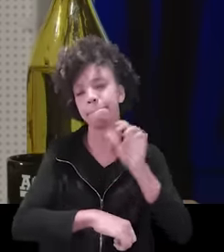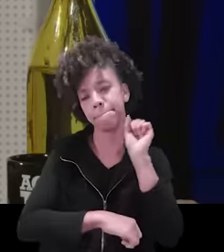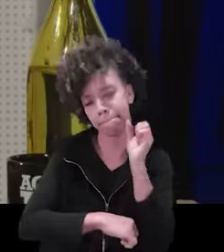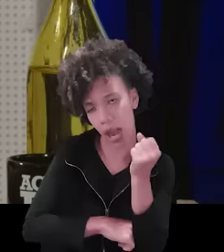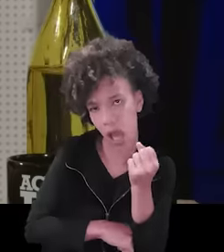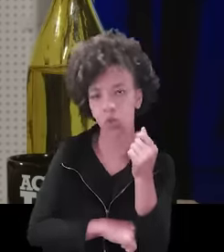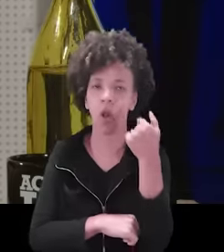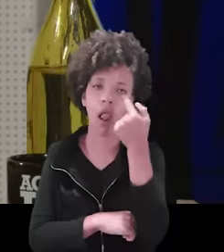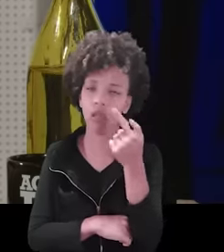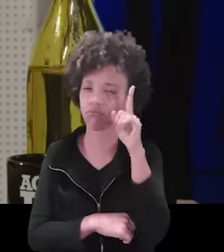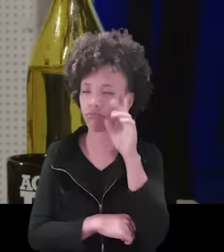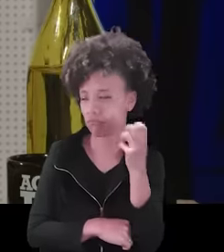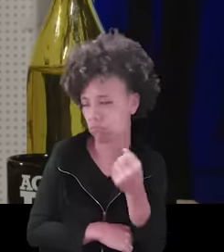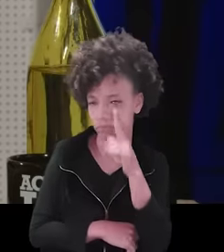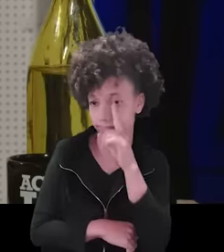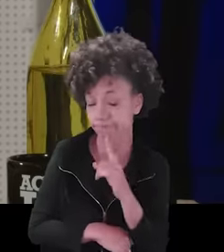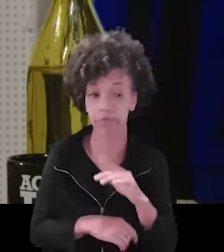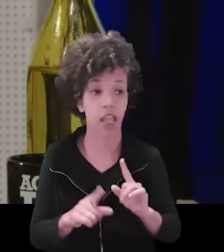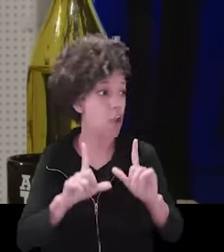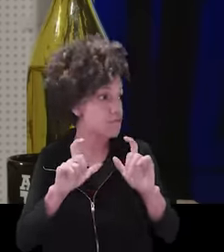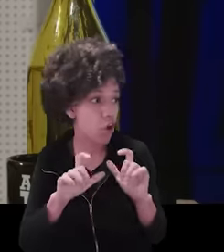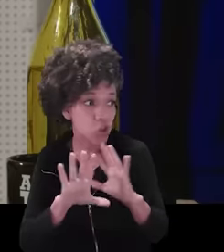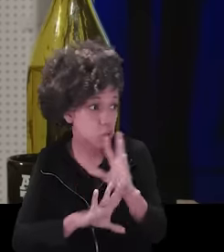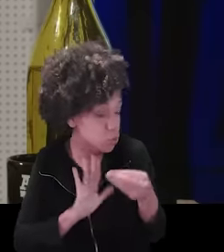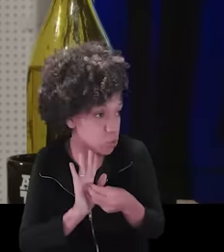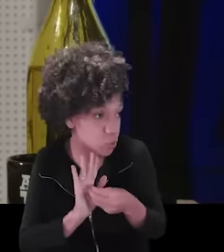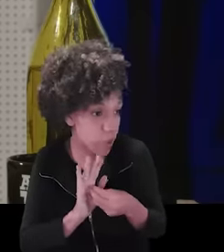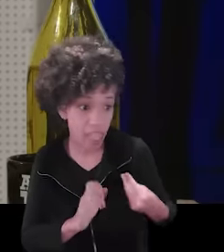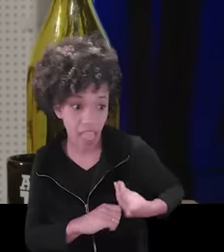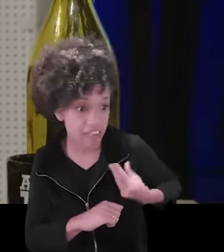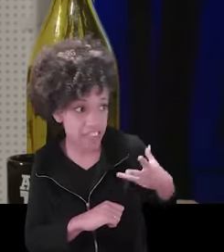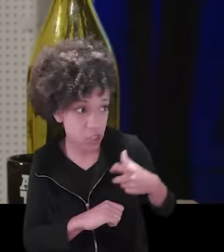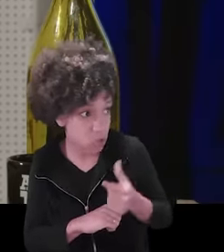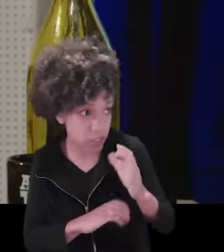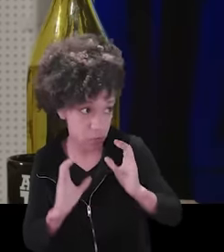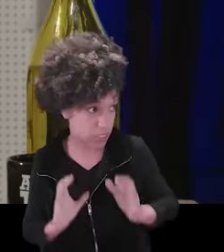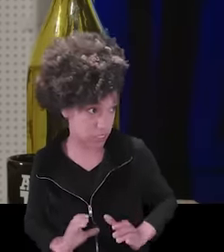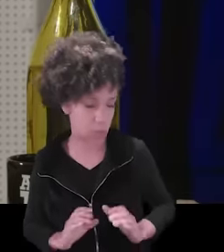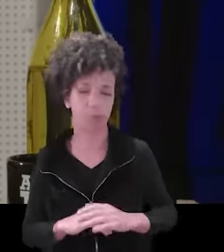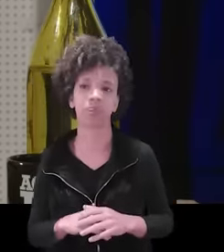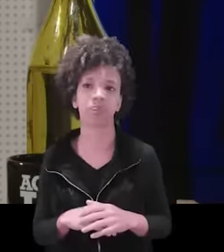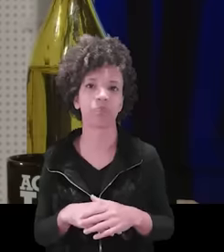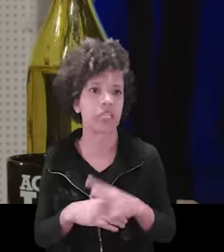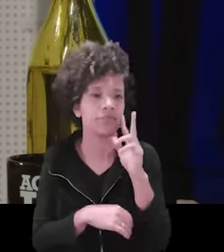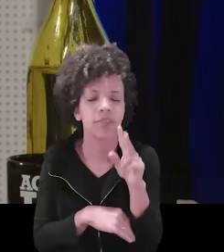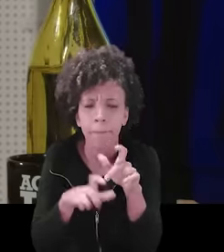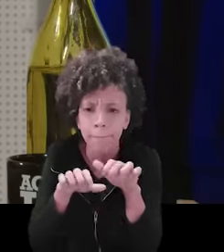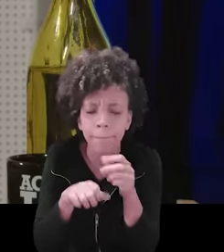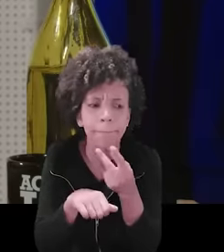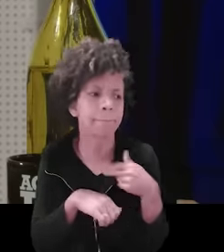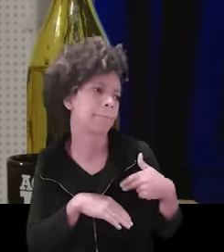branco do olho claro cabelo loiro para ver a foto dele a foto Olá tudo é a vida da pessoa e aí